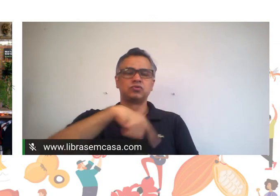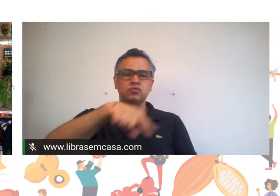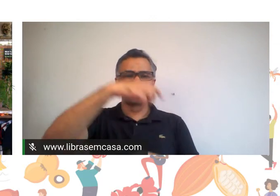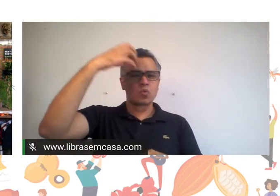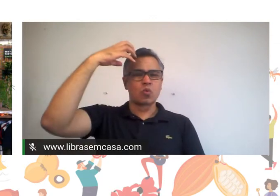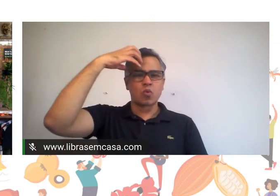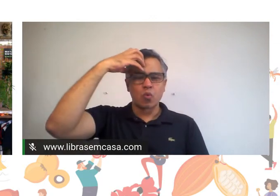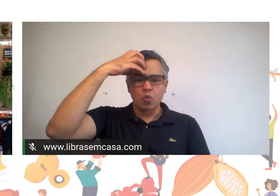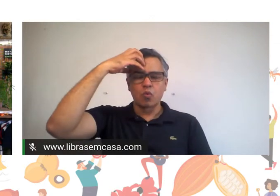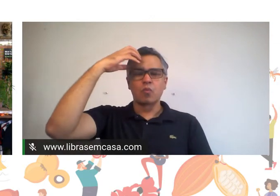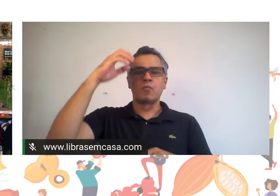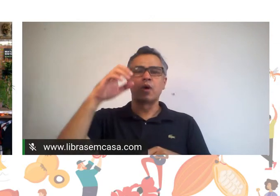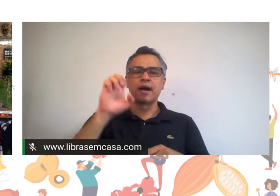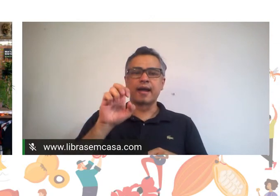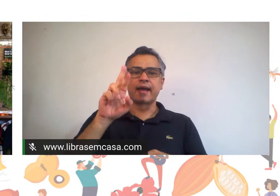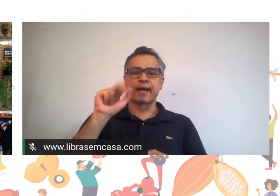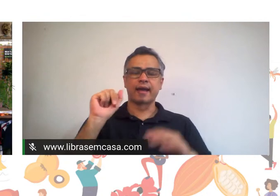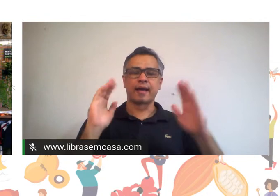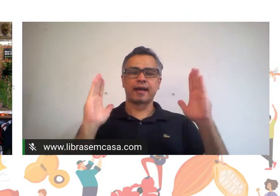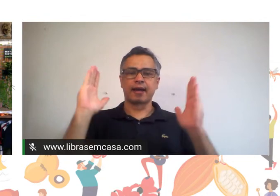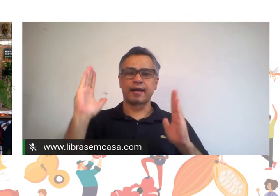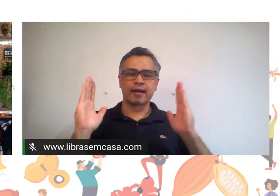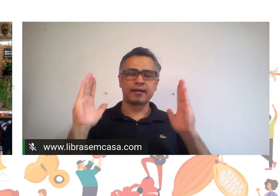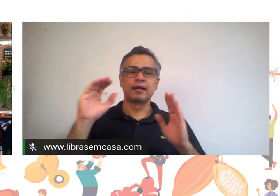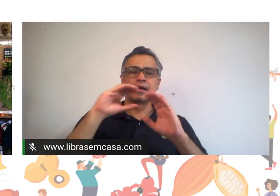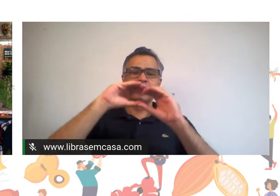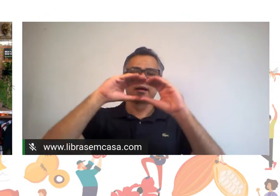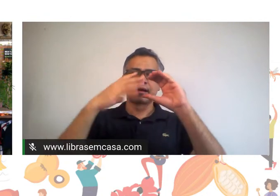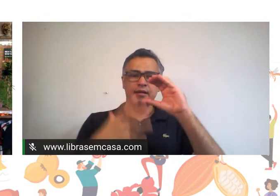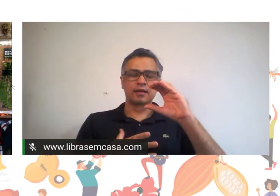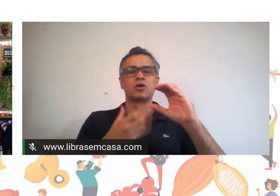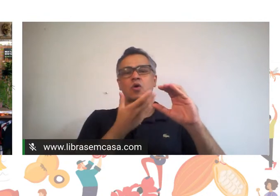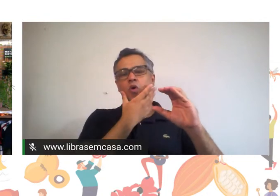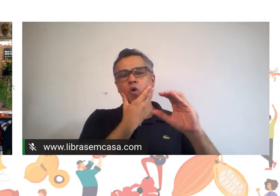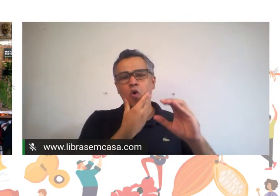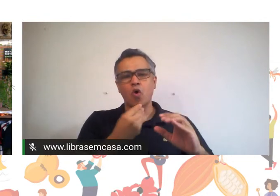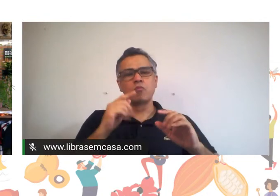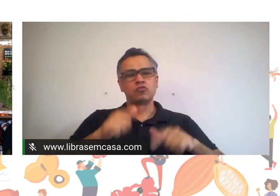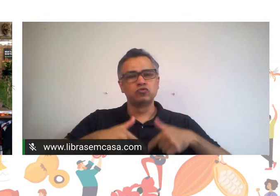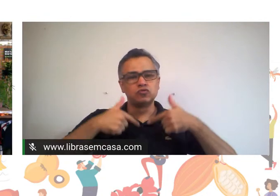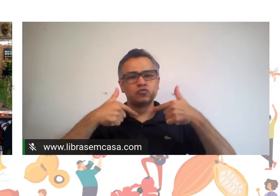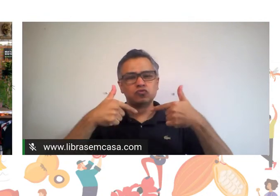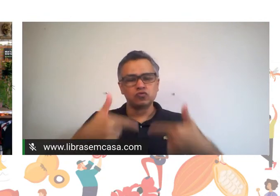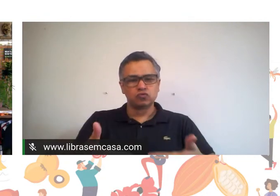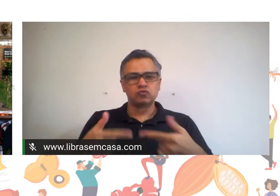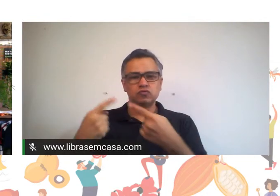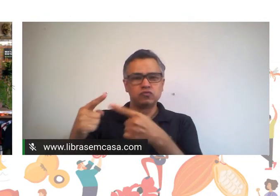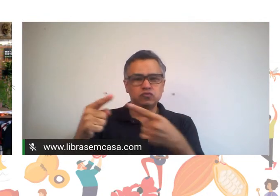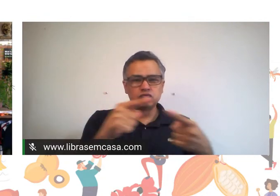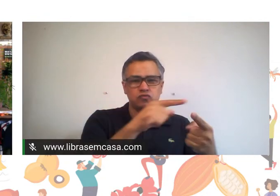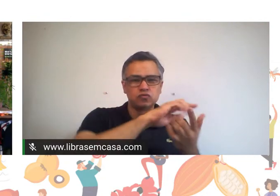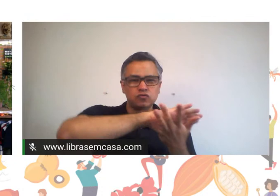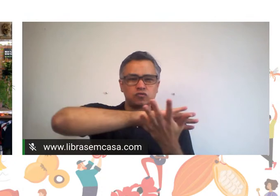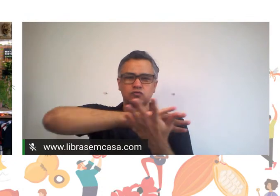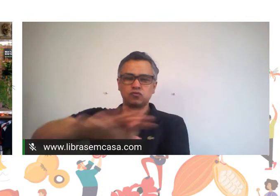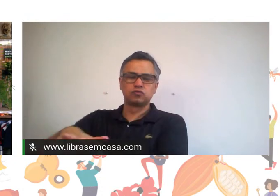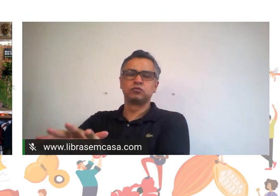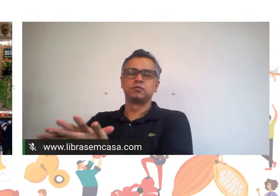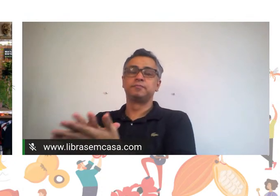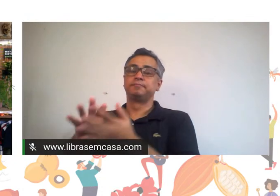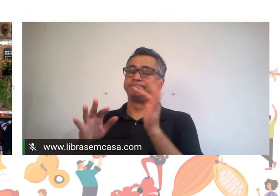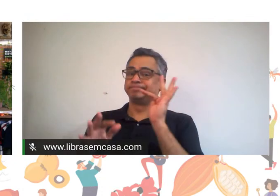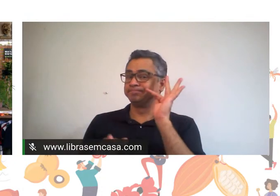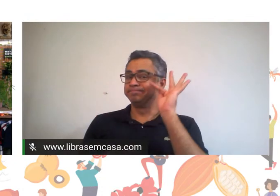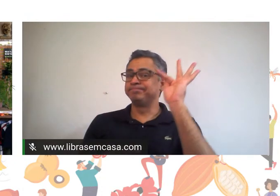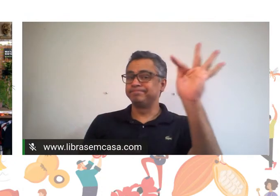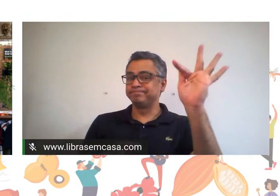geológica denominada Antropoceno, que é caracterizada pela atividade humana, e que inviabilizam o futuro dessa. E principalmente